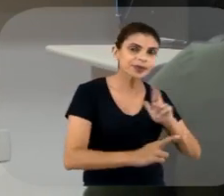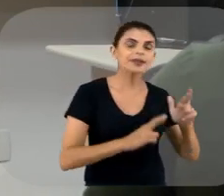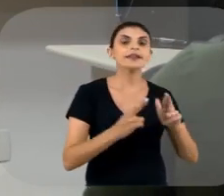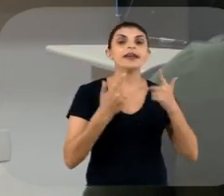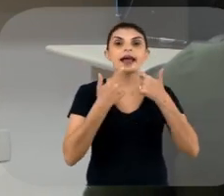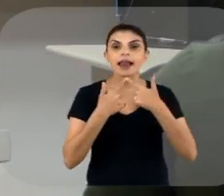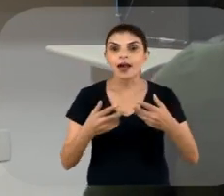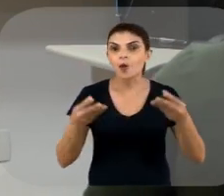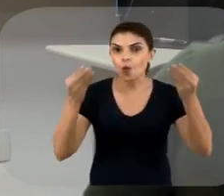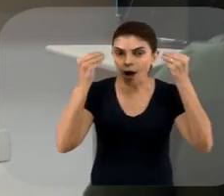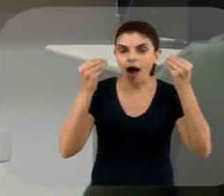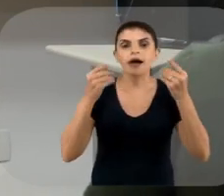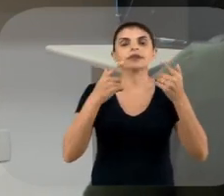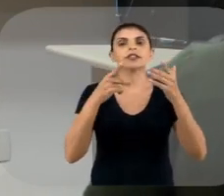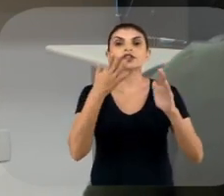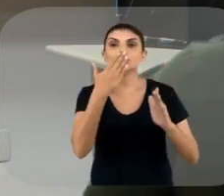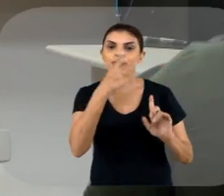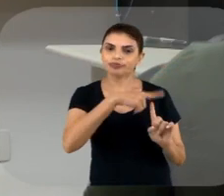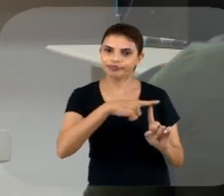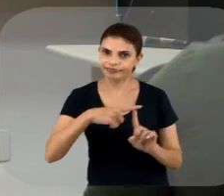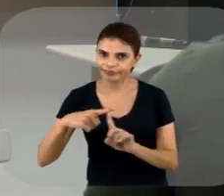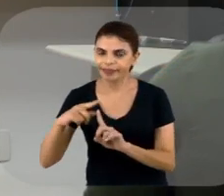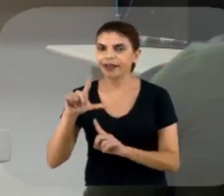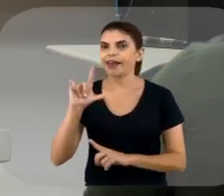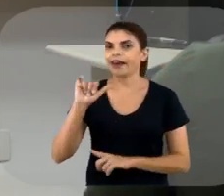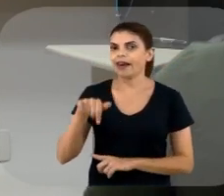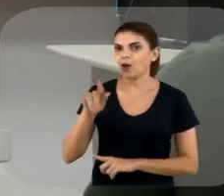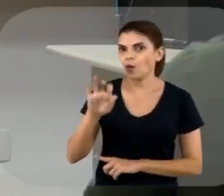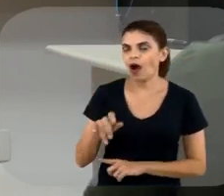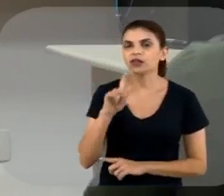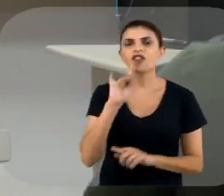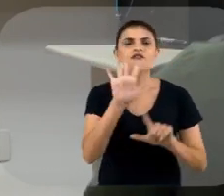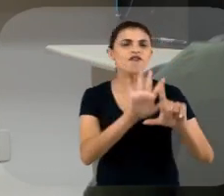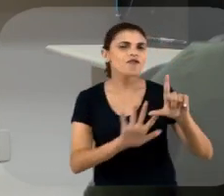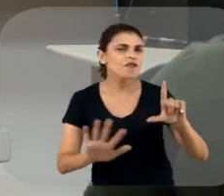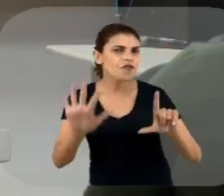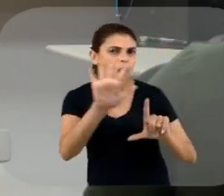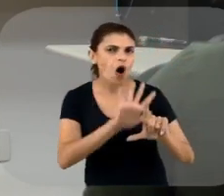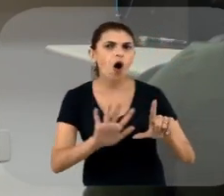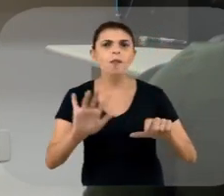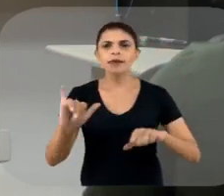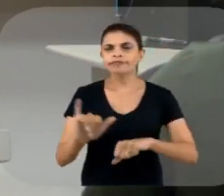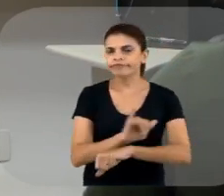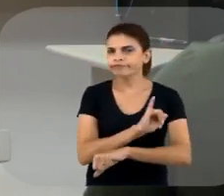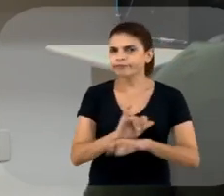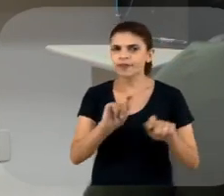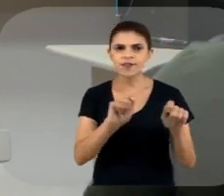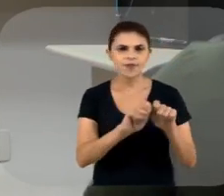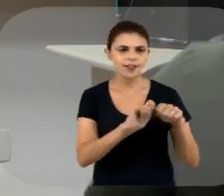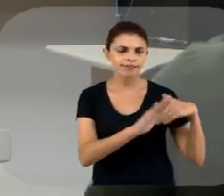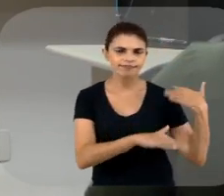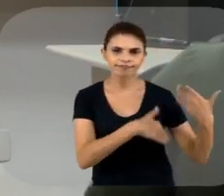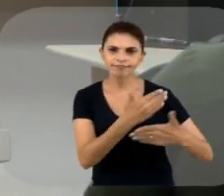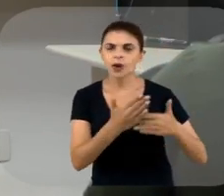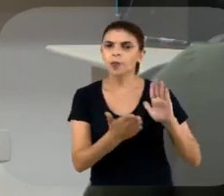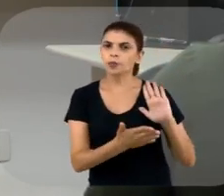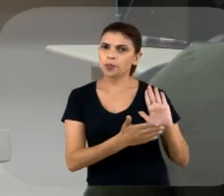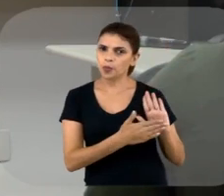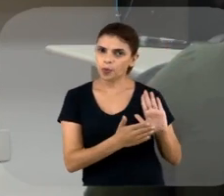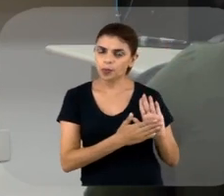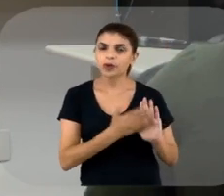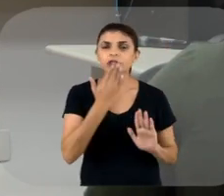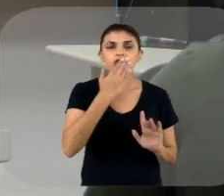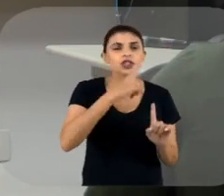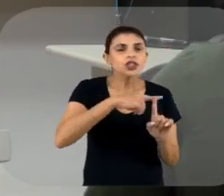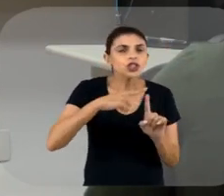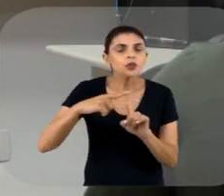a linguagem é importantíssima, a forma como como a gente vai desenvolver essa proposta,